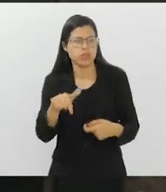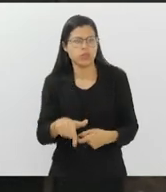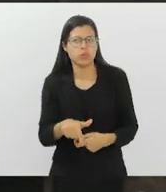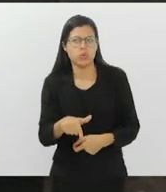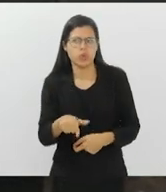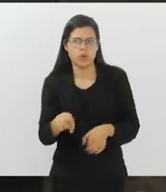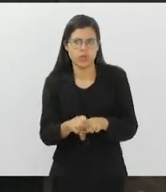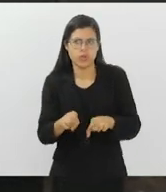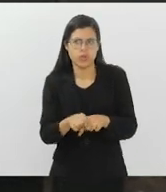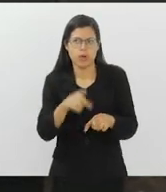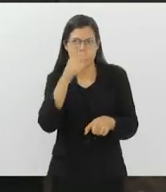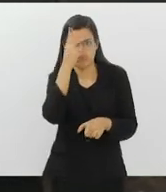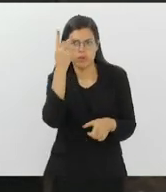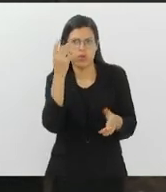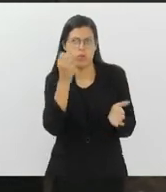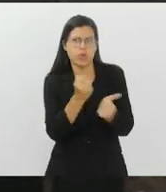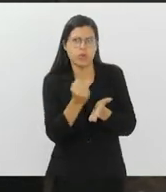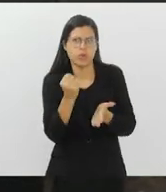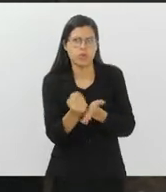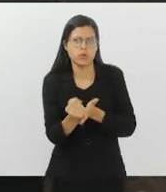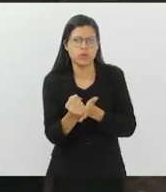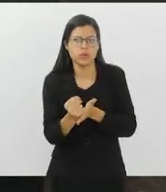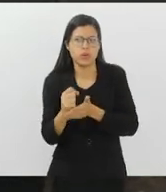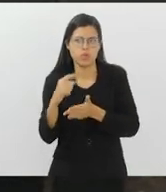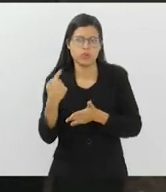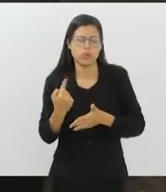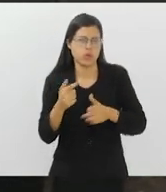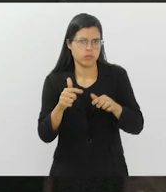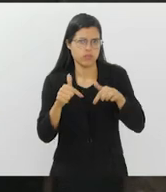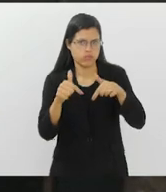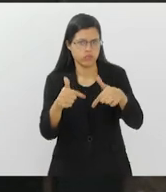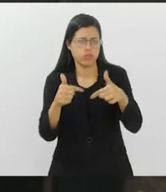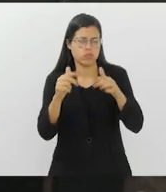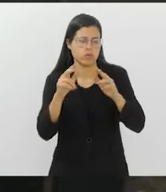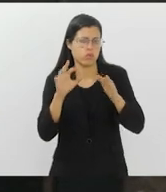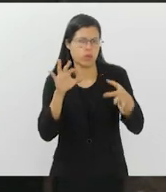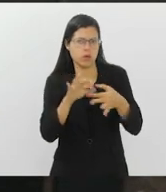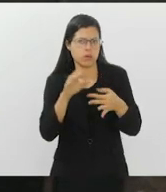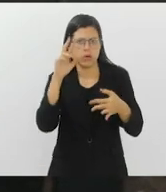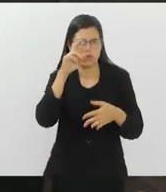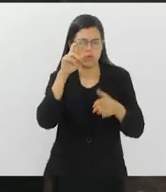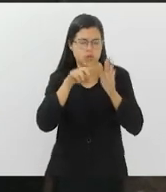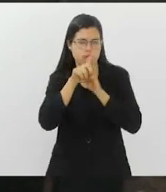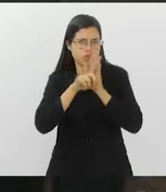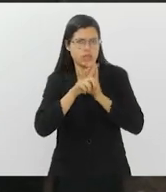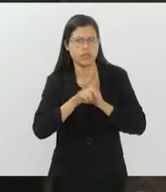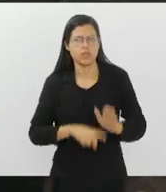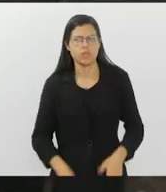o contratante. Então, é assim que a gente procede com relação à fiscalização, nesse caso, do plano de adesão.